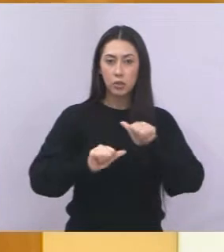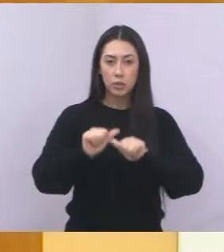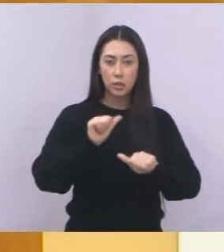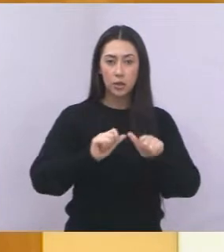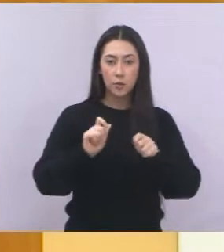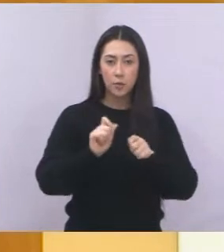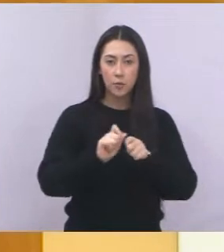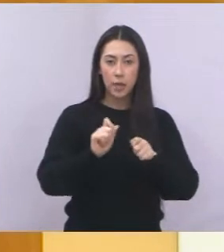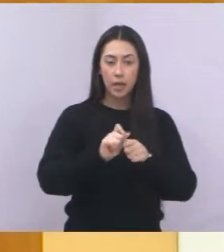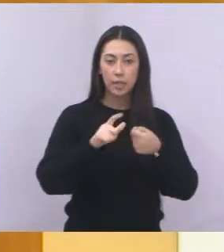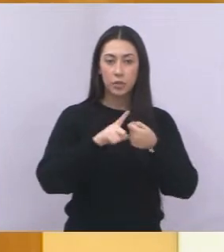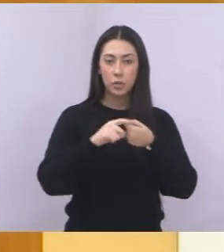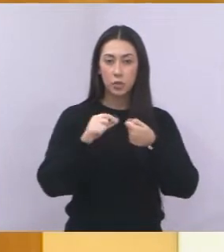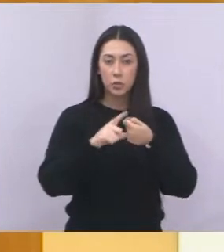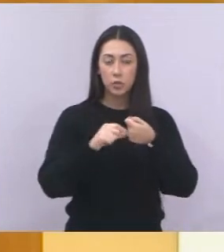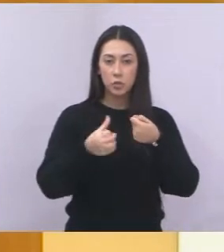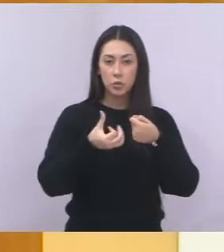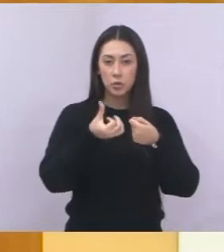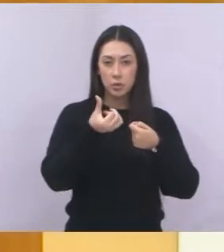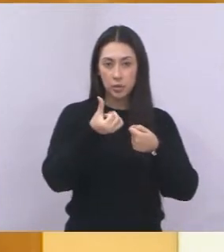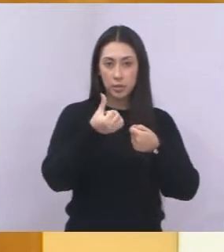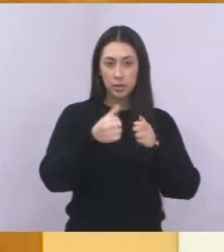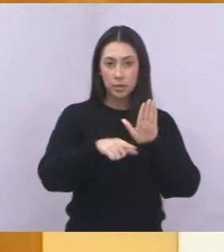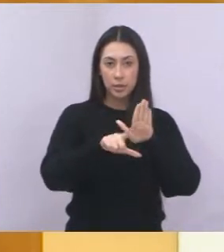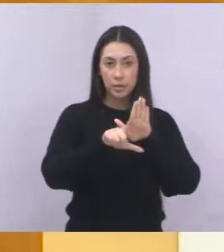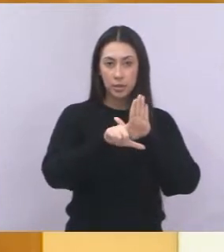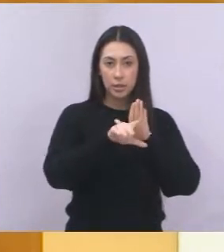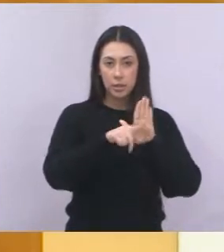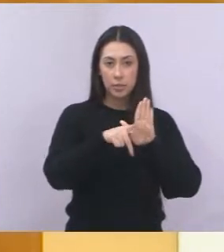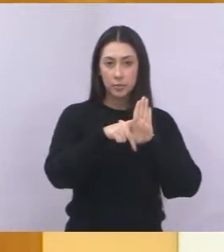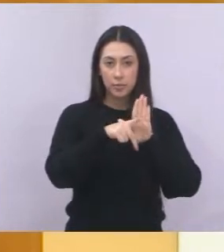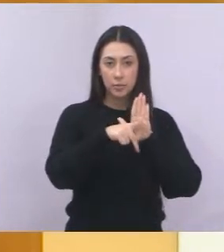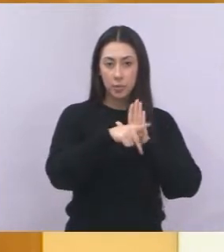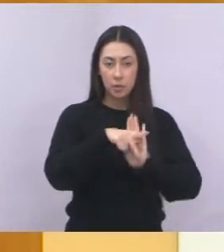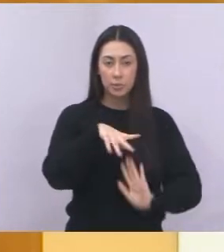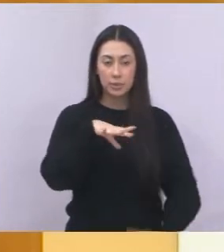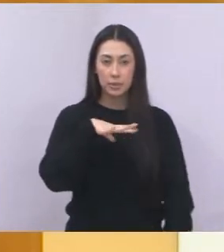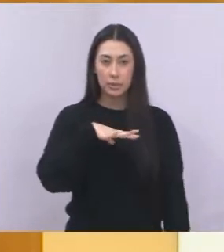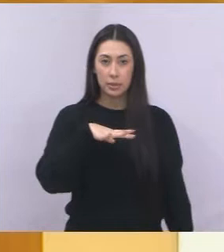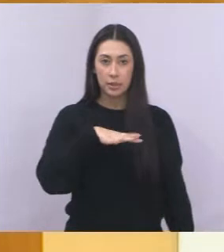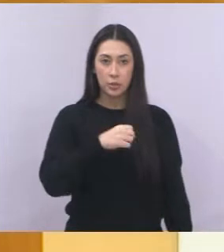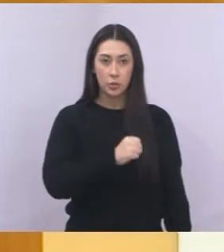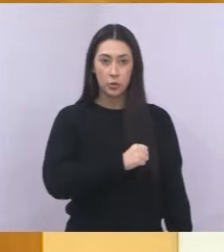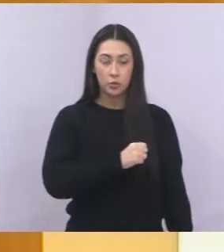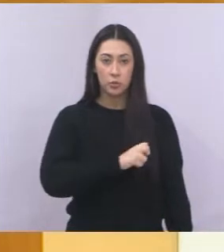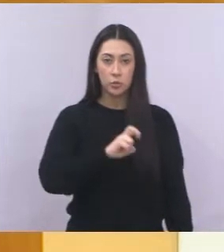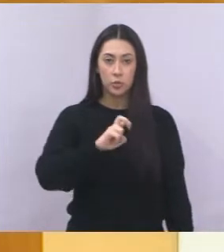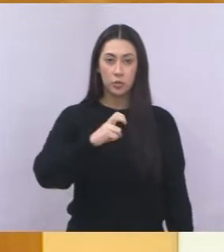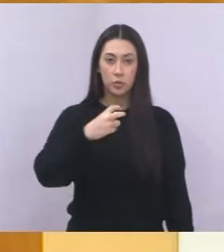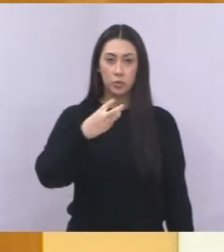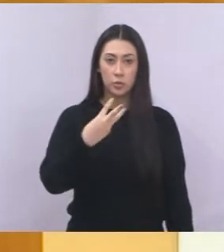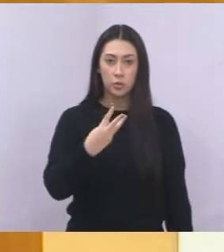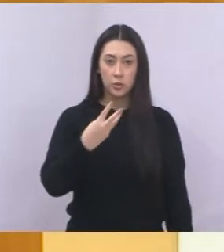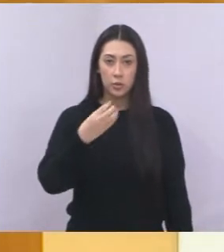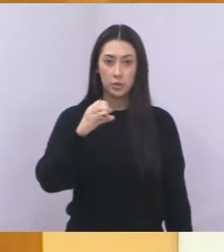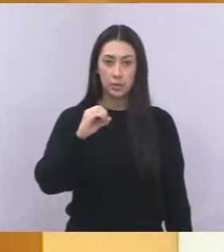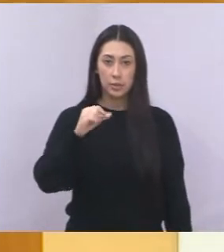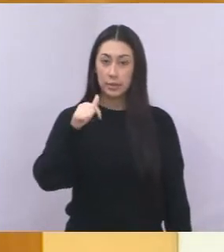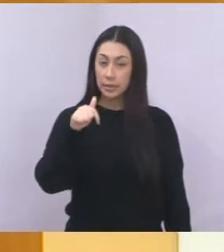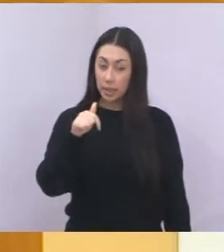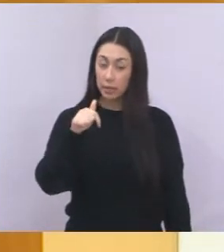no artigo 6º da Lei Municipal 5.307, de 3 de dezembro de